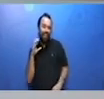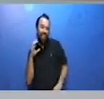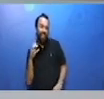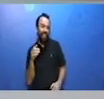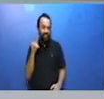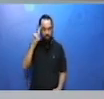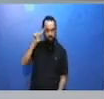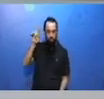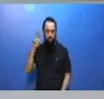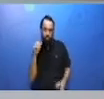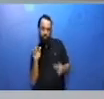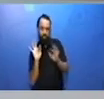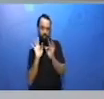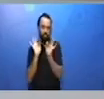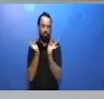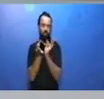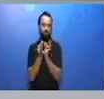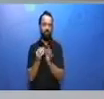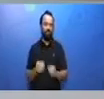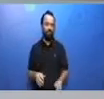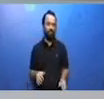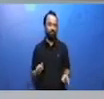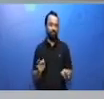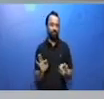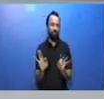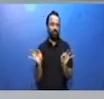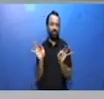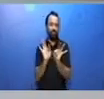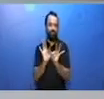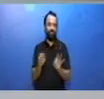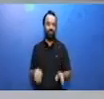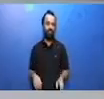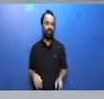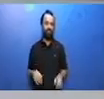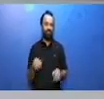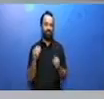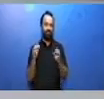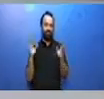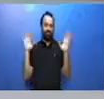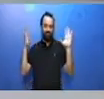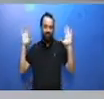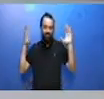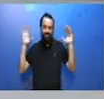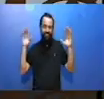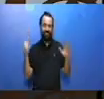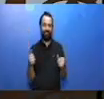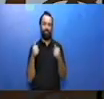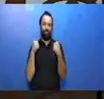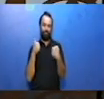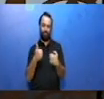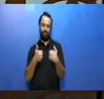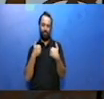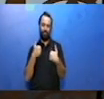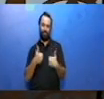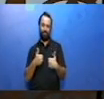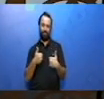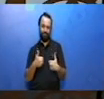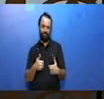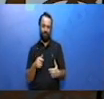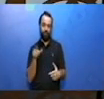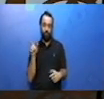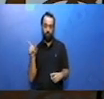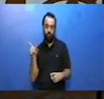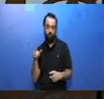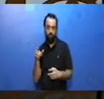ciências, história, geografia. Eu estou amando, Tia Ju. Parabéns! Muito bem, Cloro. Você tá